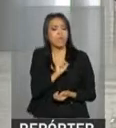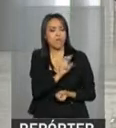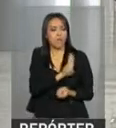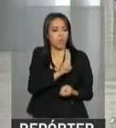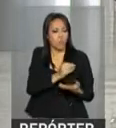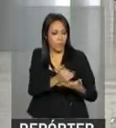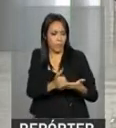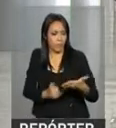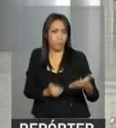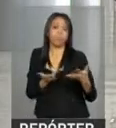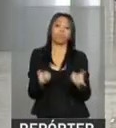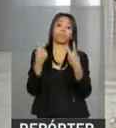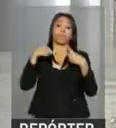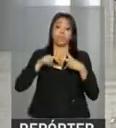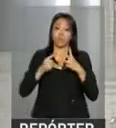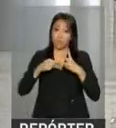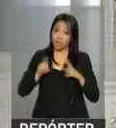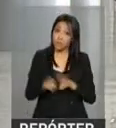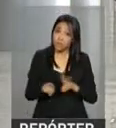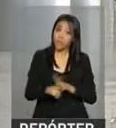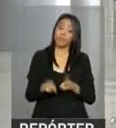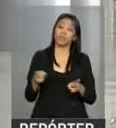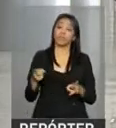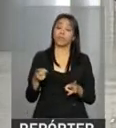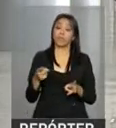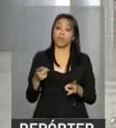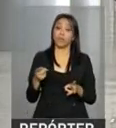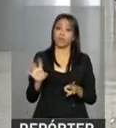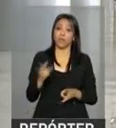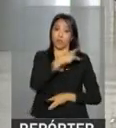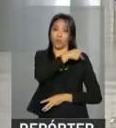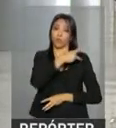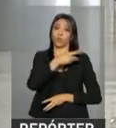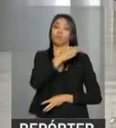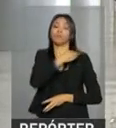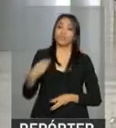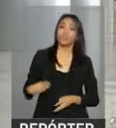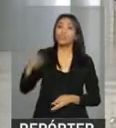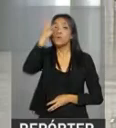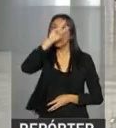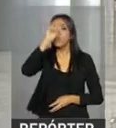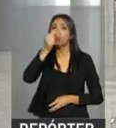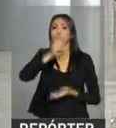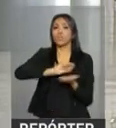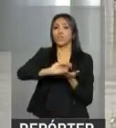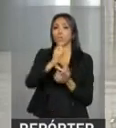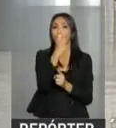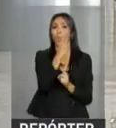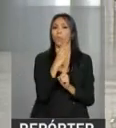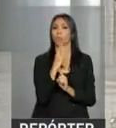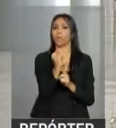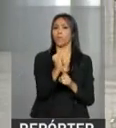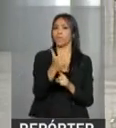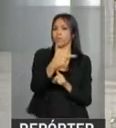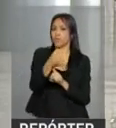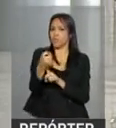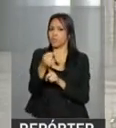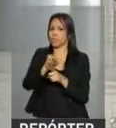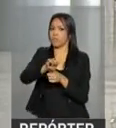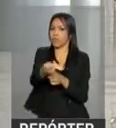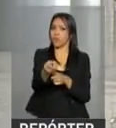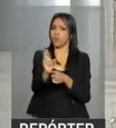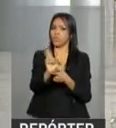lembrou o recurso que foi feito, o repasse de recursos na semana passada, de 1 bilhão e 200 milhões de